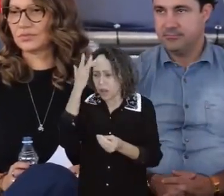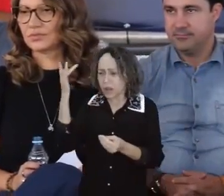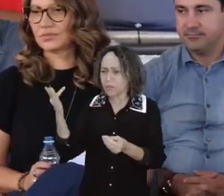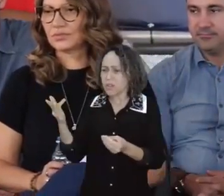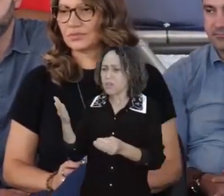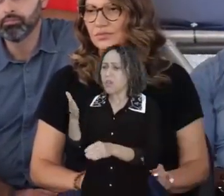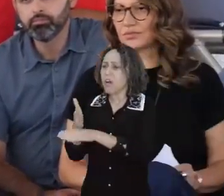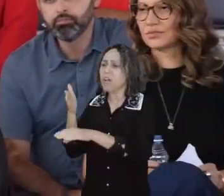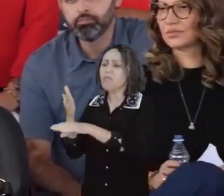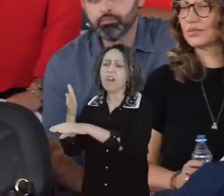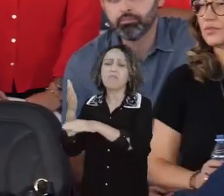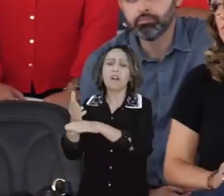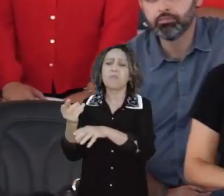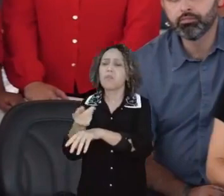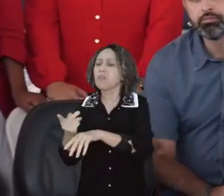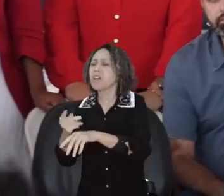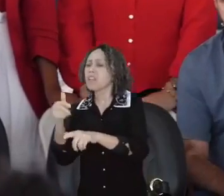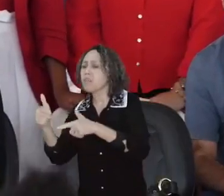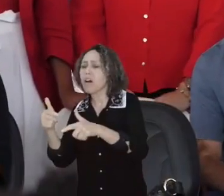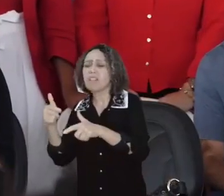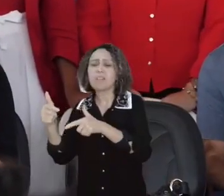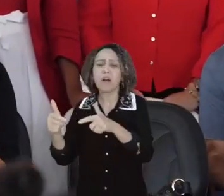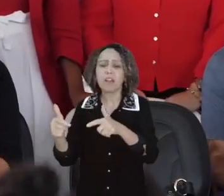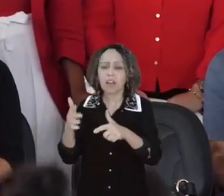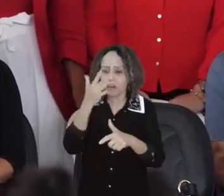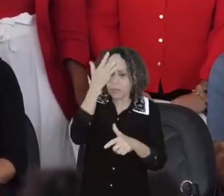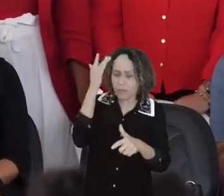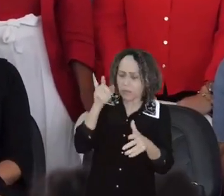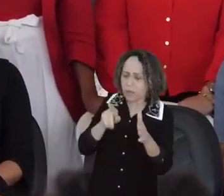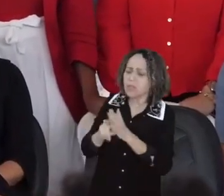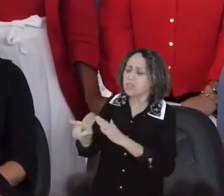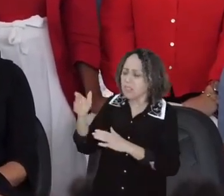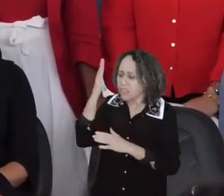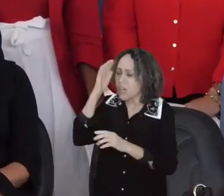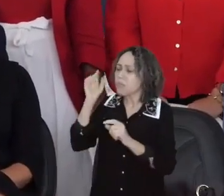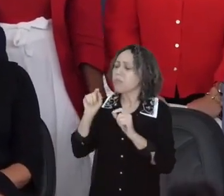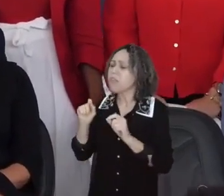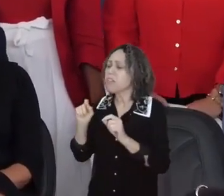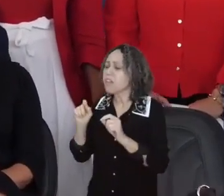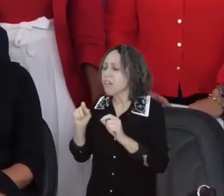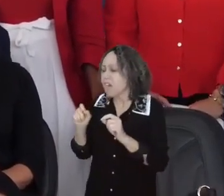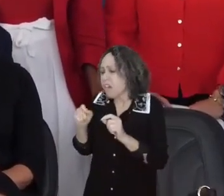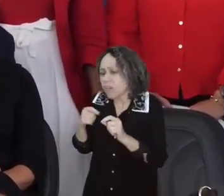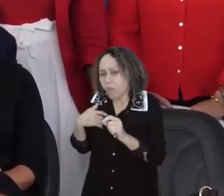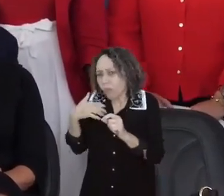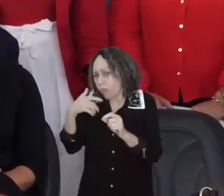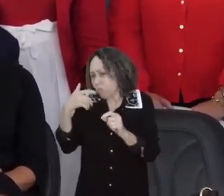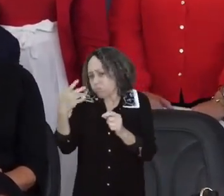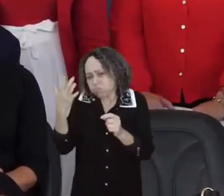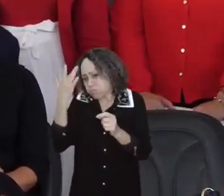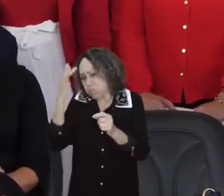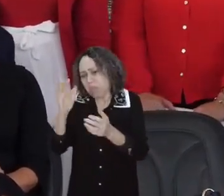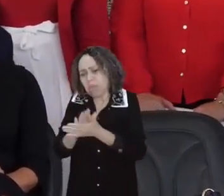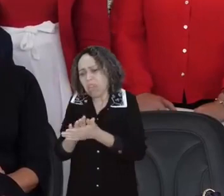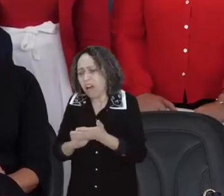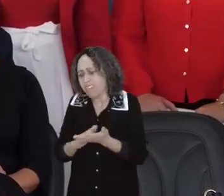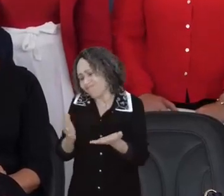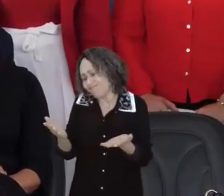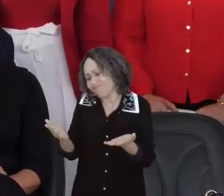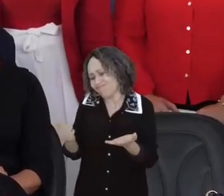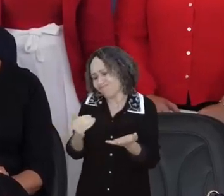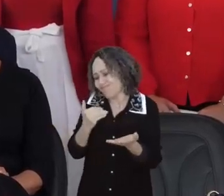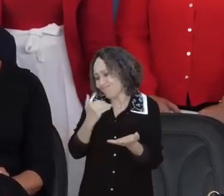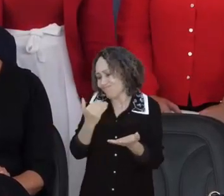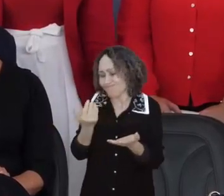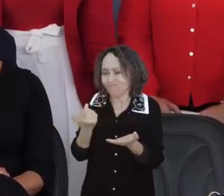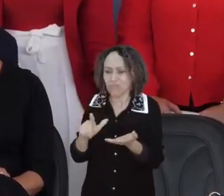O que você sabe fazer? Nada. Então nunca tem vaga. Nunca tem vaga. Se você falar um pouco de tudo, também está